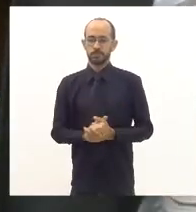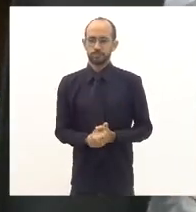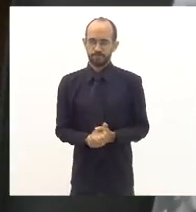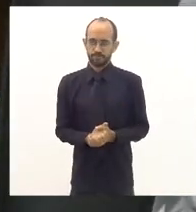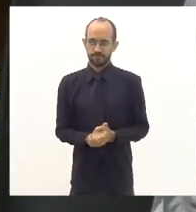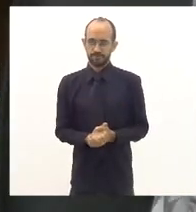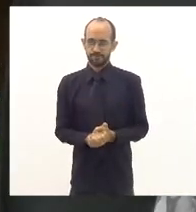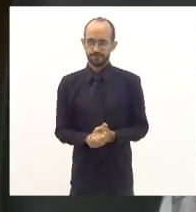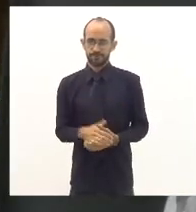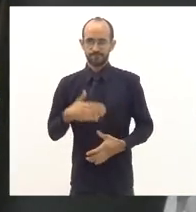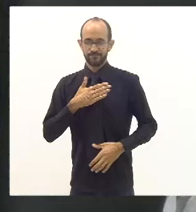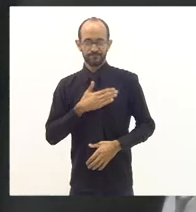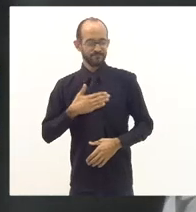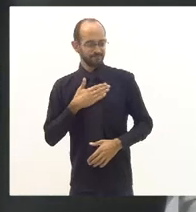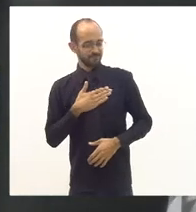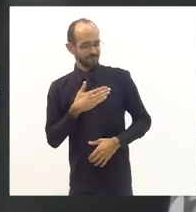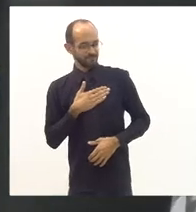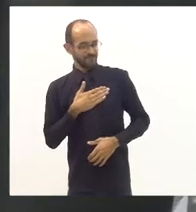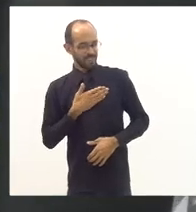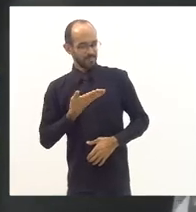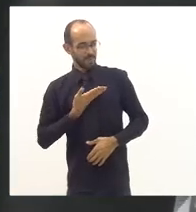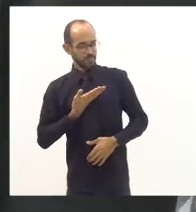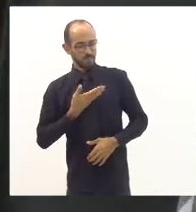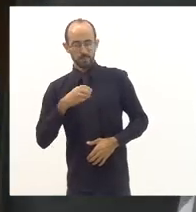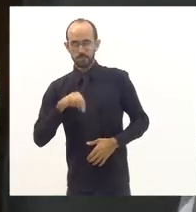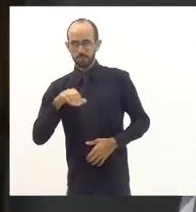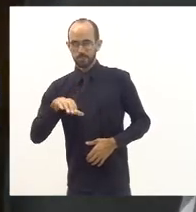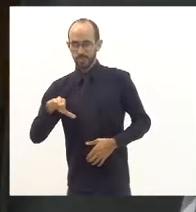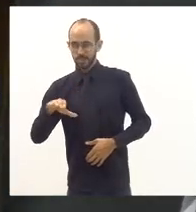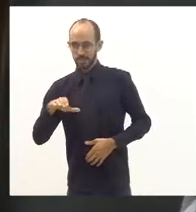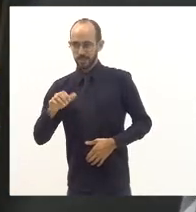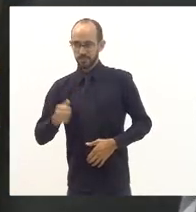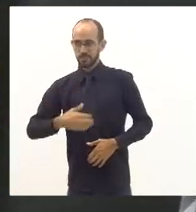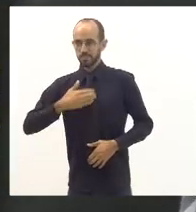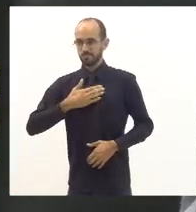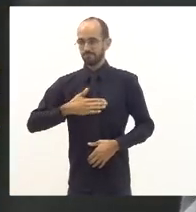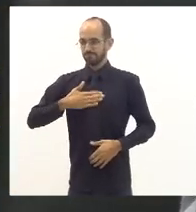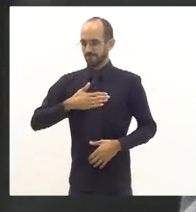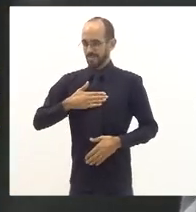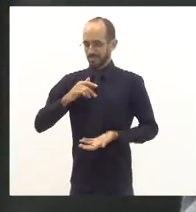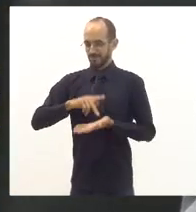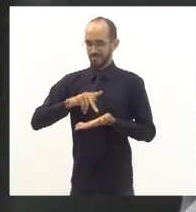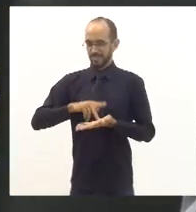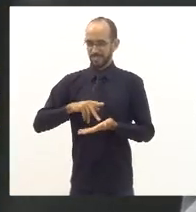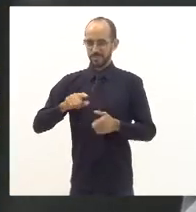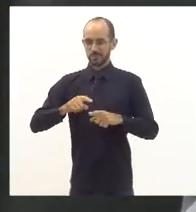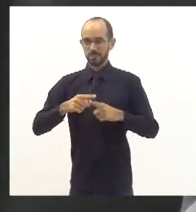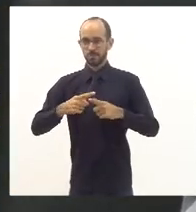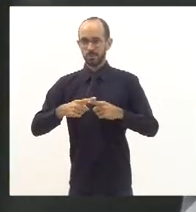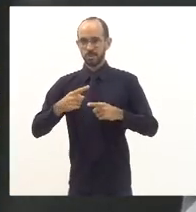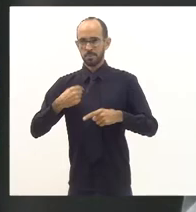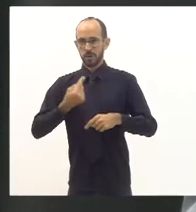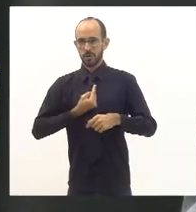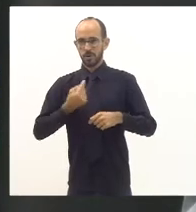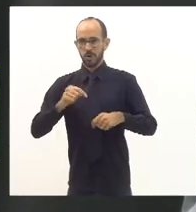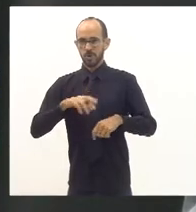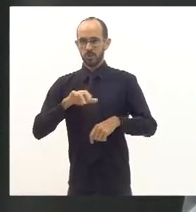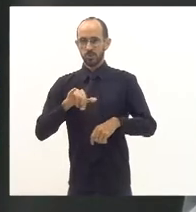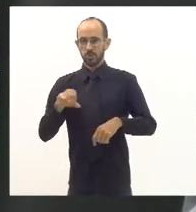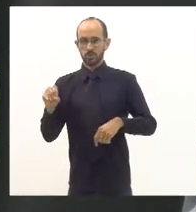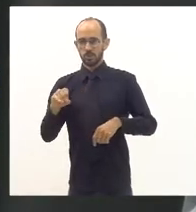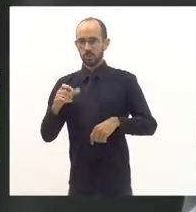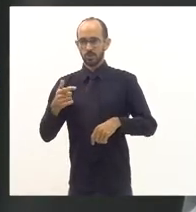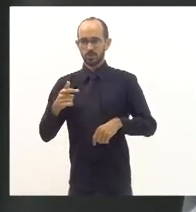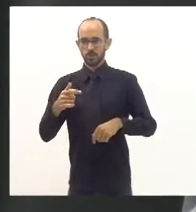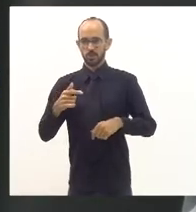caro companheiro Mink, tenho aqui o imenso prazer, primeiramente, de dizer que, para nós, do programa Rio Sem LGBT e